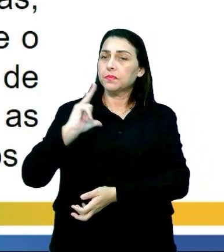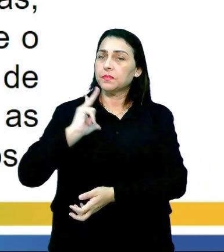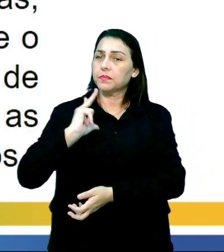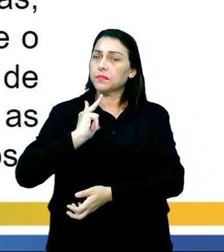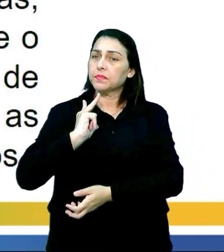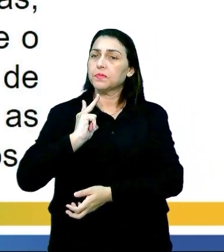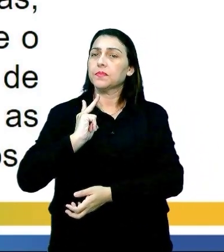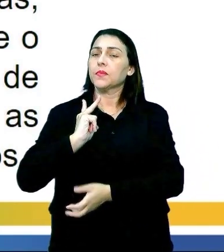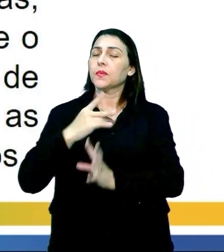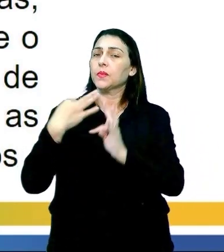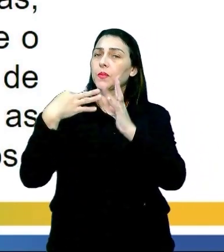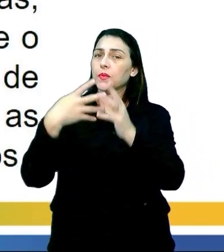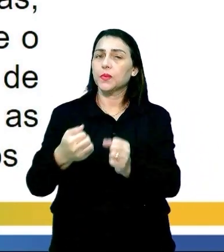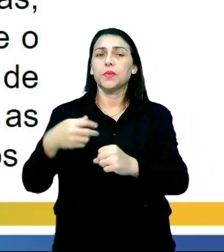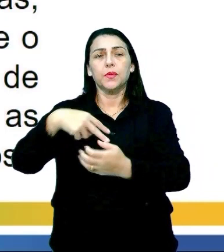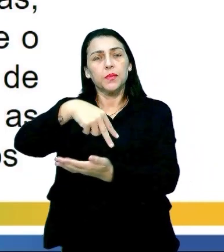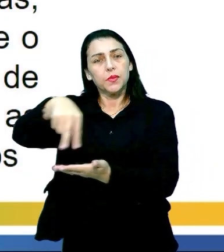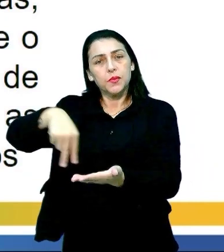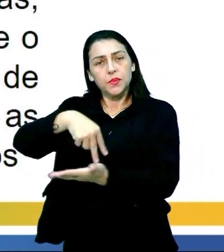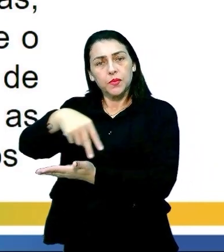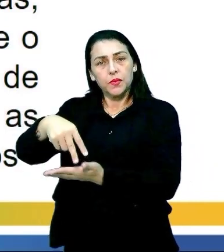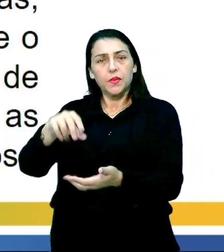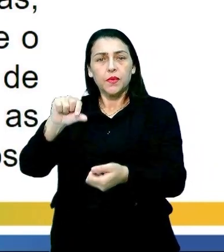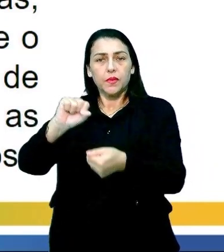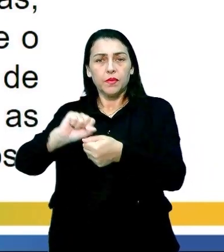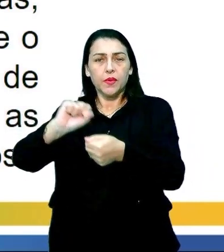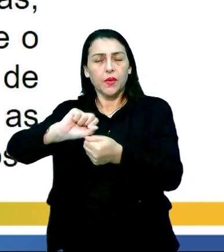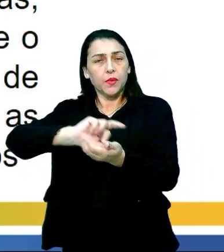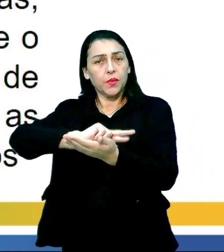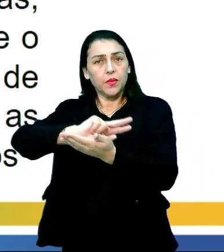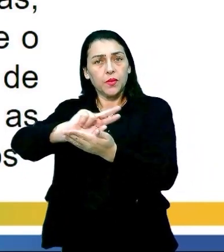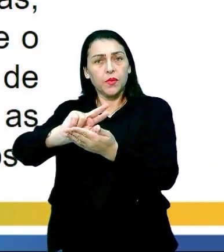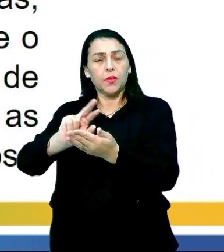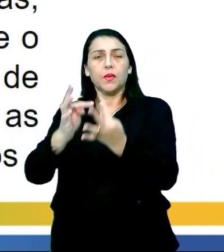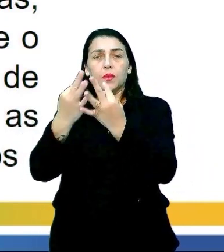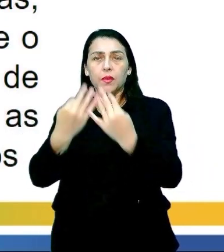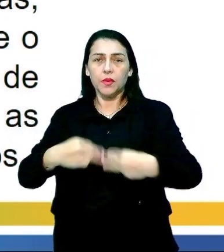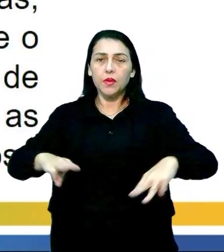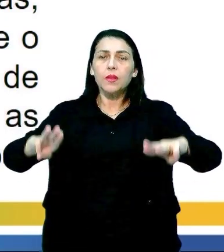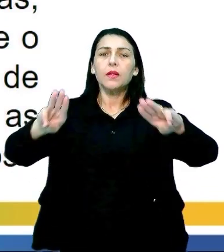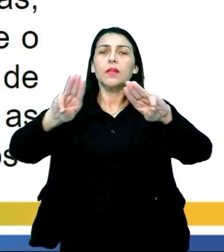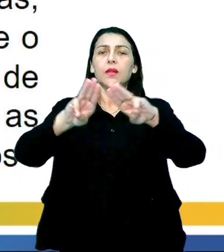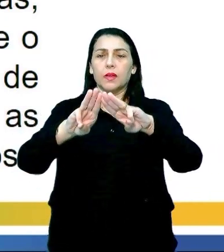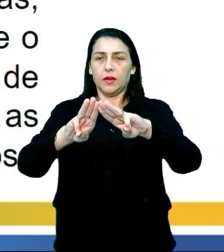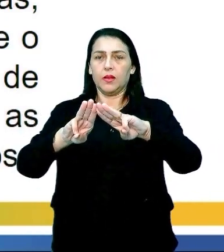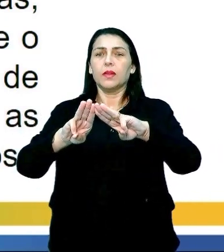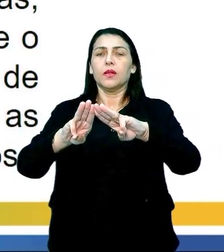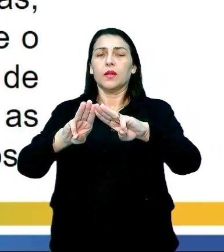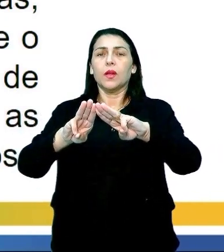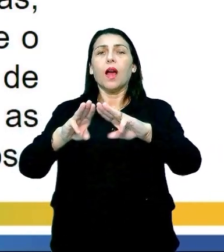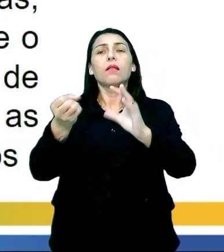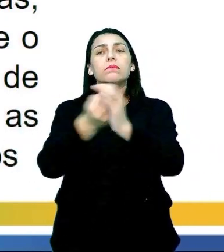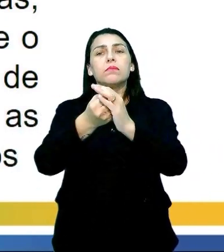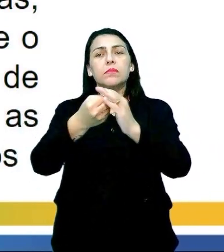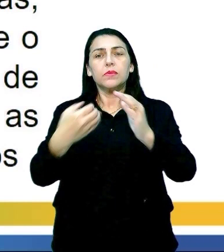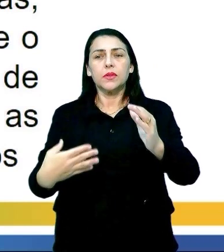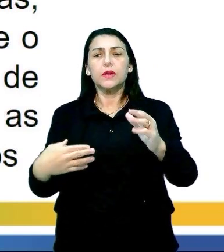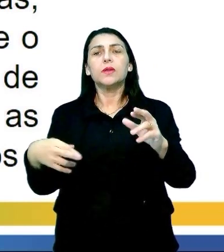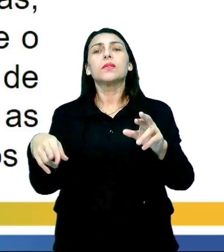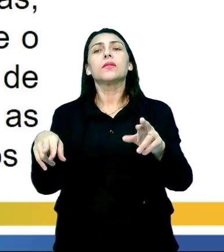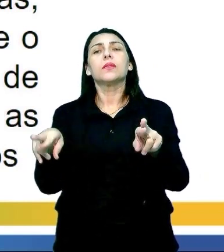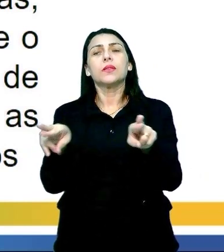uma particularidade que une praticamente todas as danças realizadas pelas diversas tribos, o